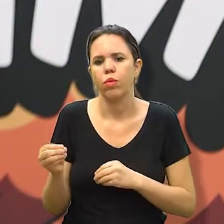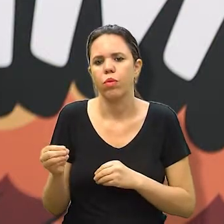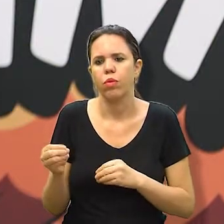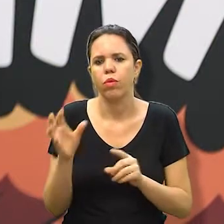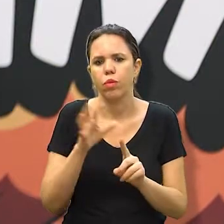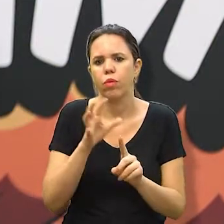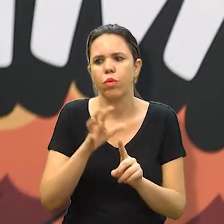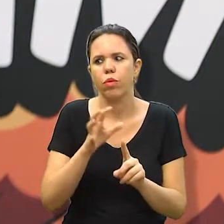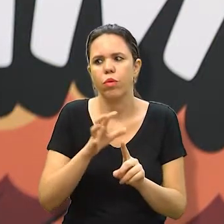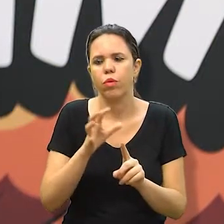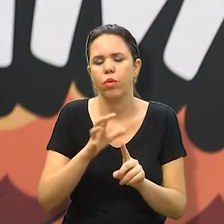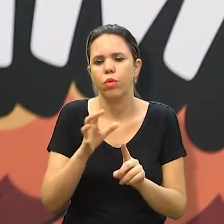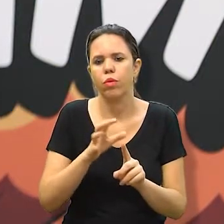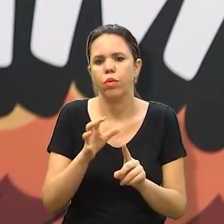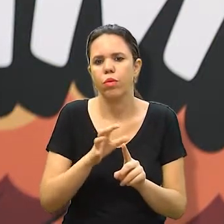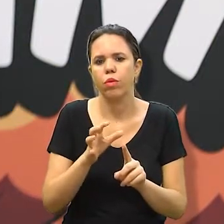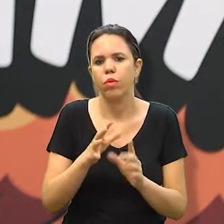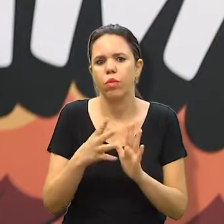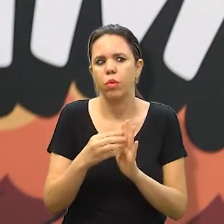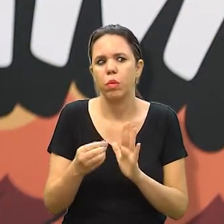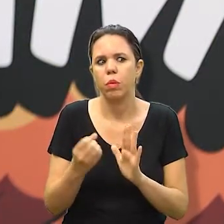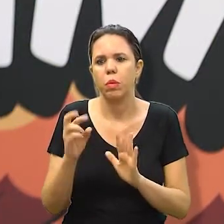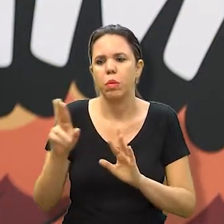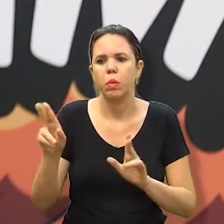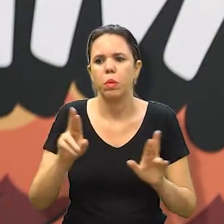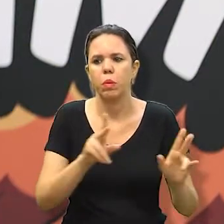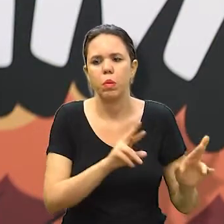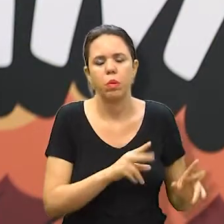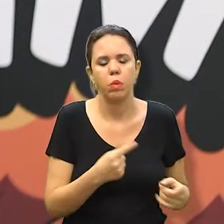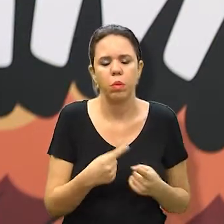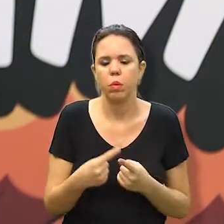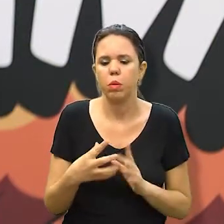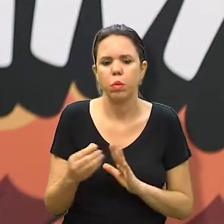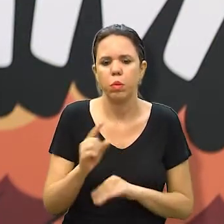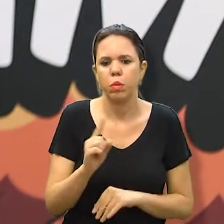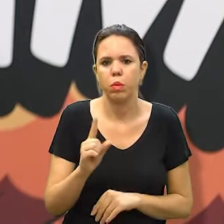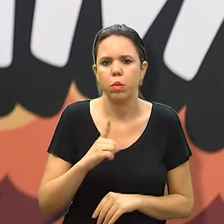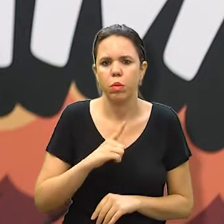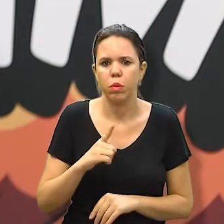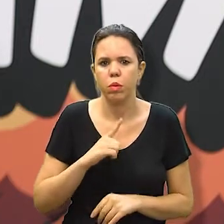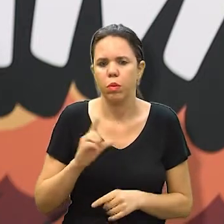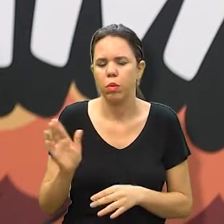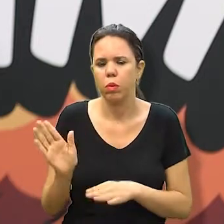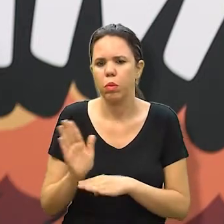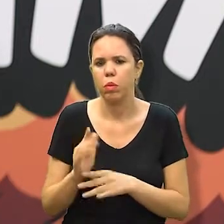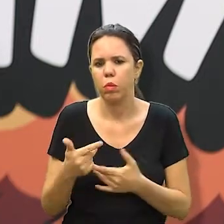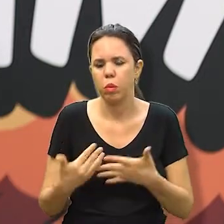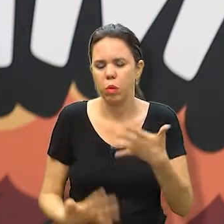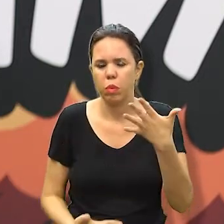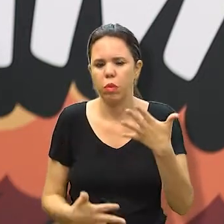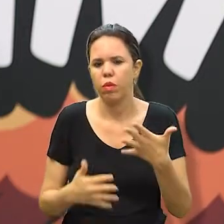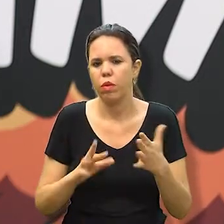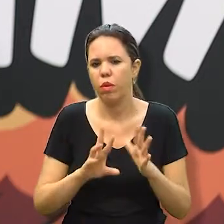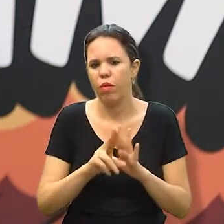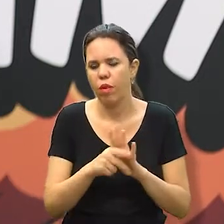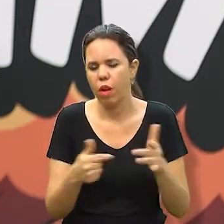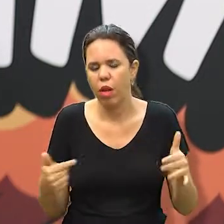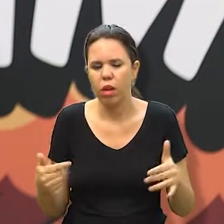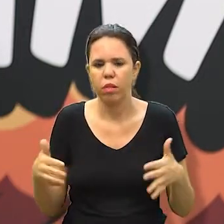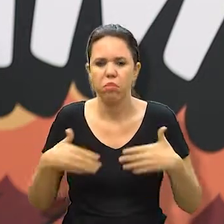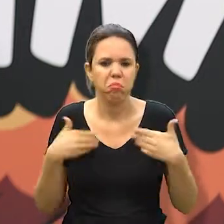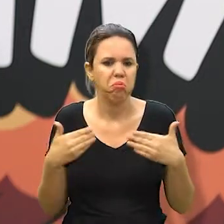de tanta influência, tantas inspirações, porque nós temos aí séries,